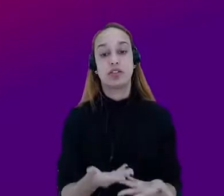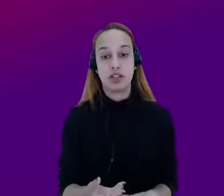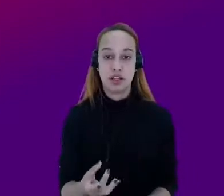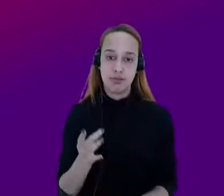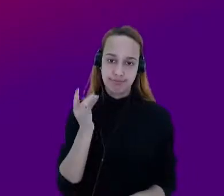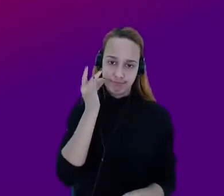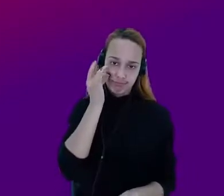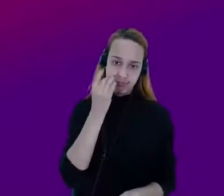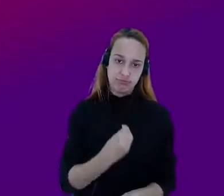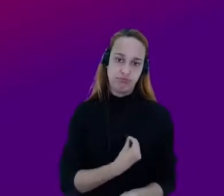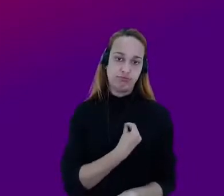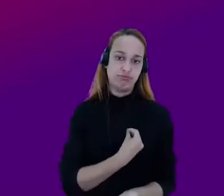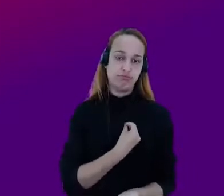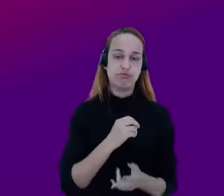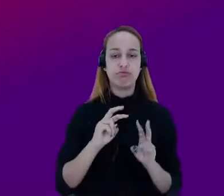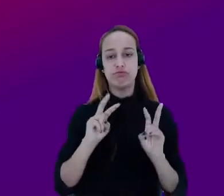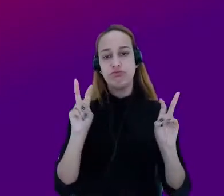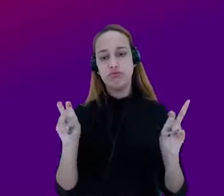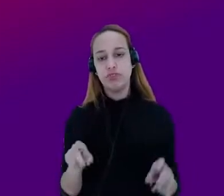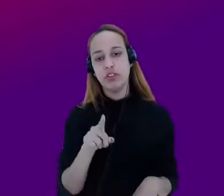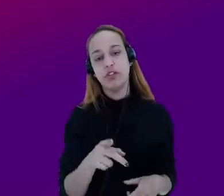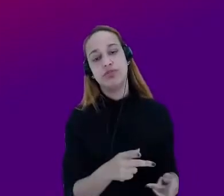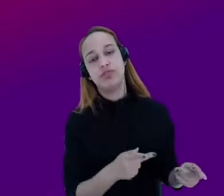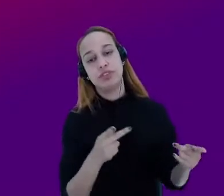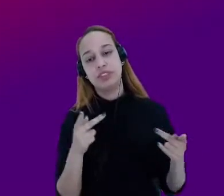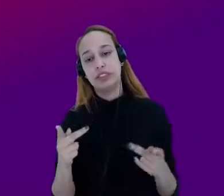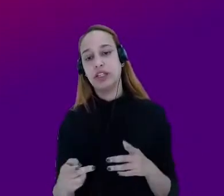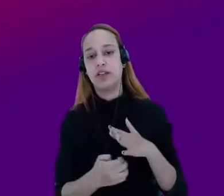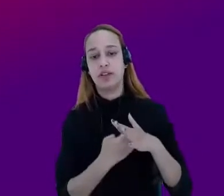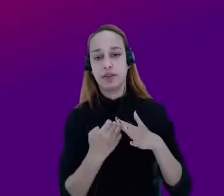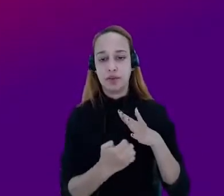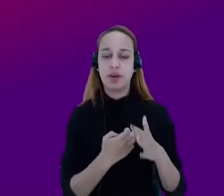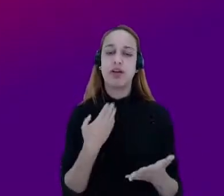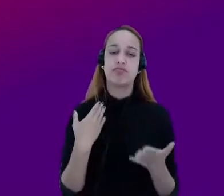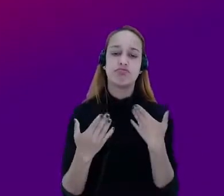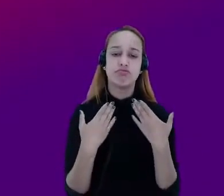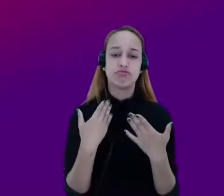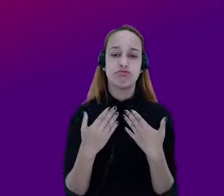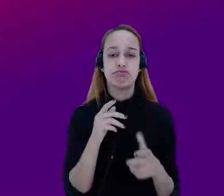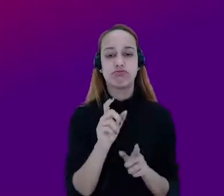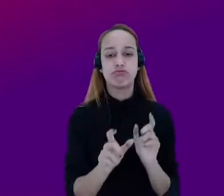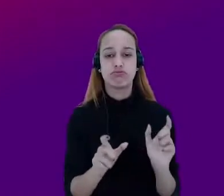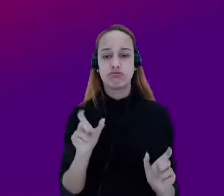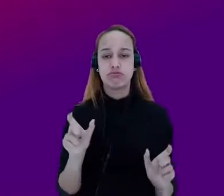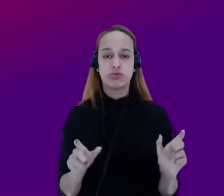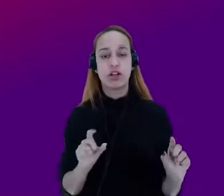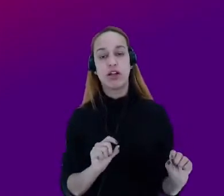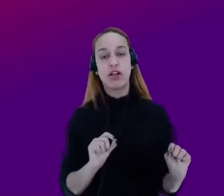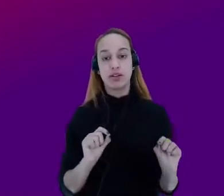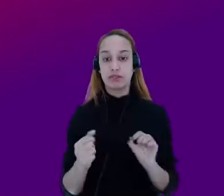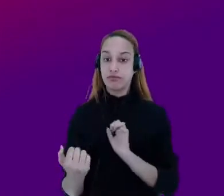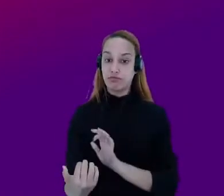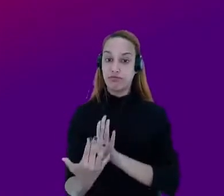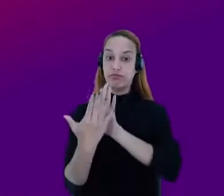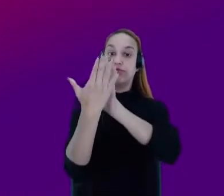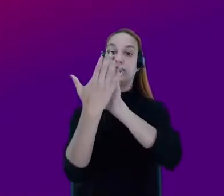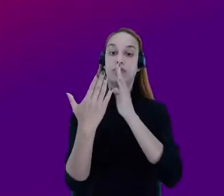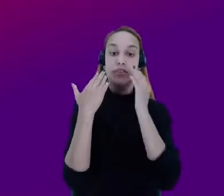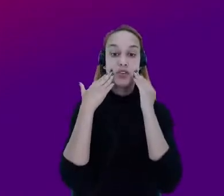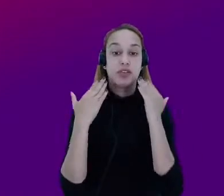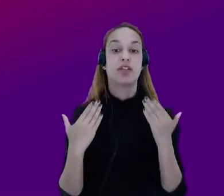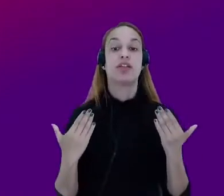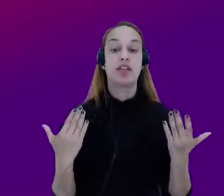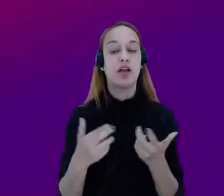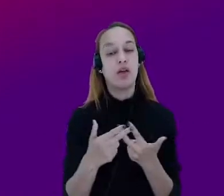pessoal, daquela questão de você ir visitar a empresa, de você conversar com as pessoas frente a frente, fazer uma apresentação, coisas que nós